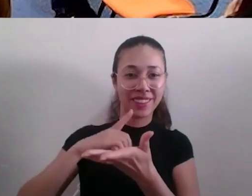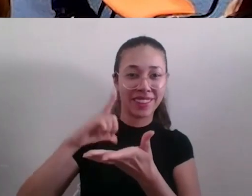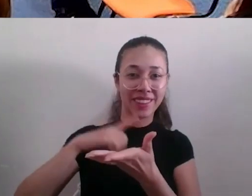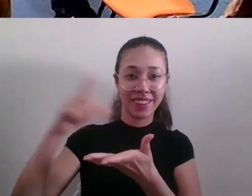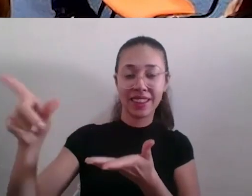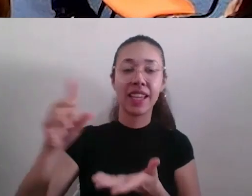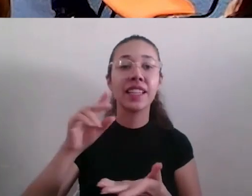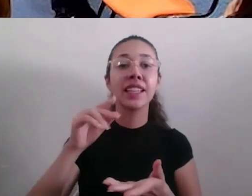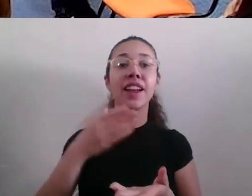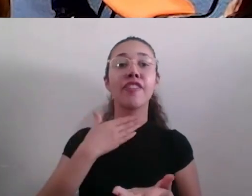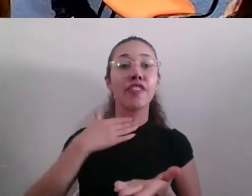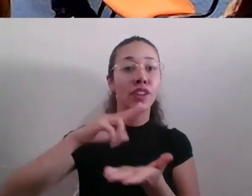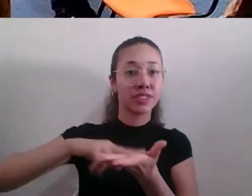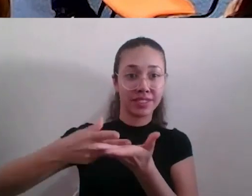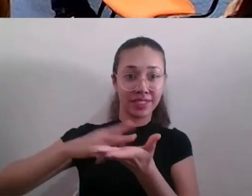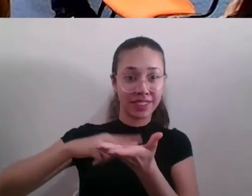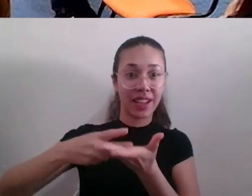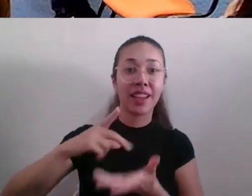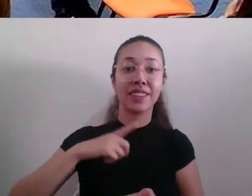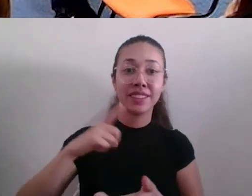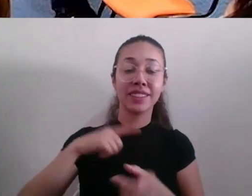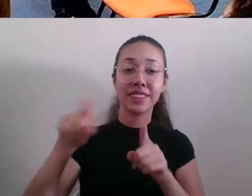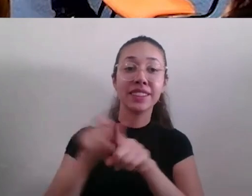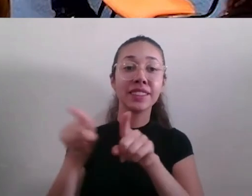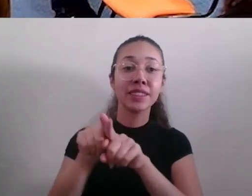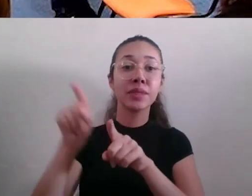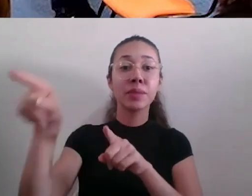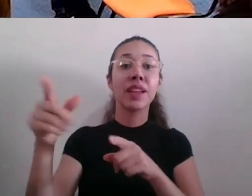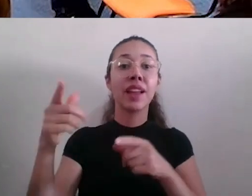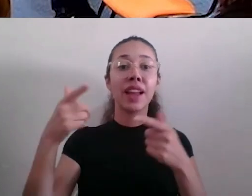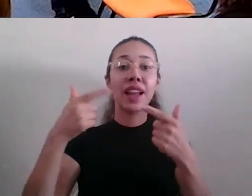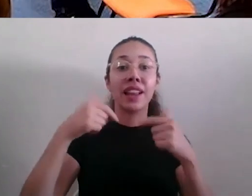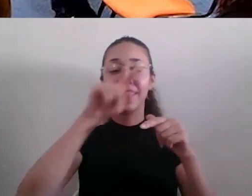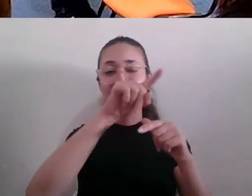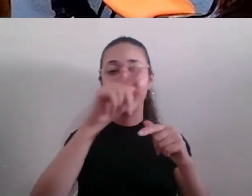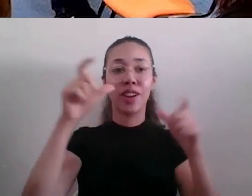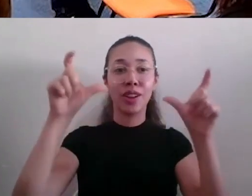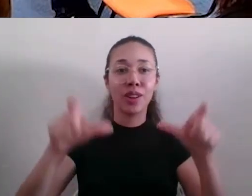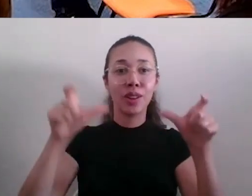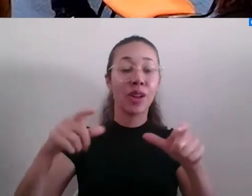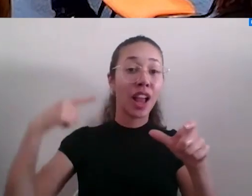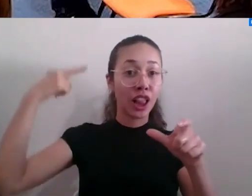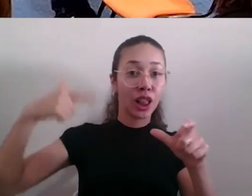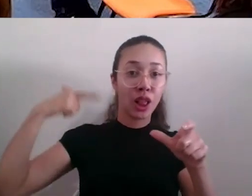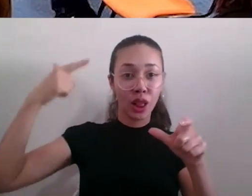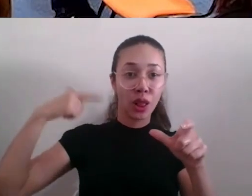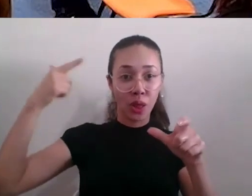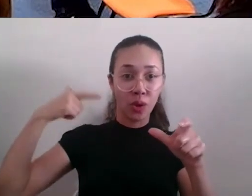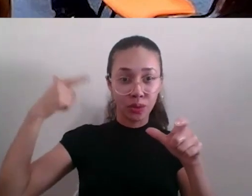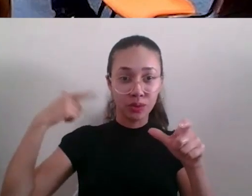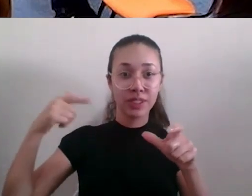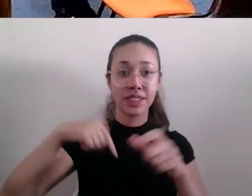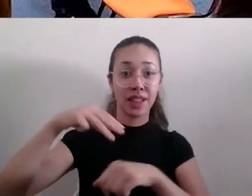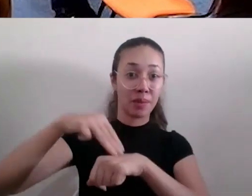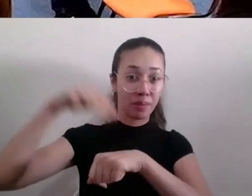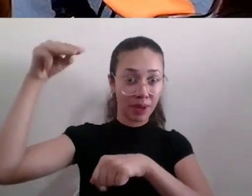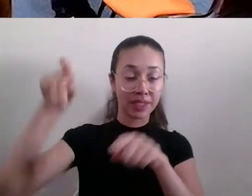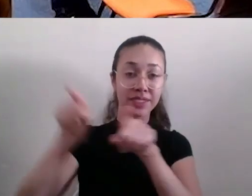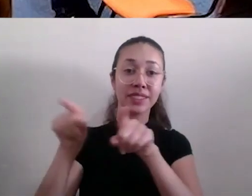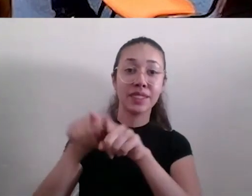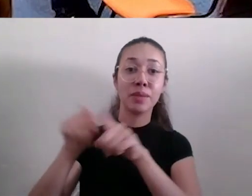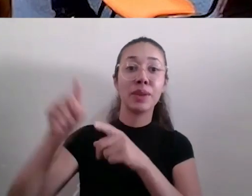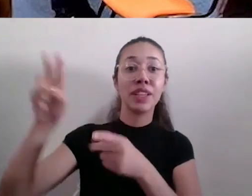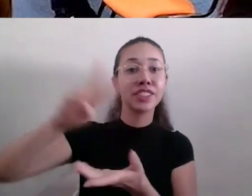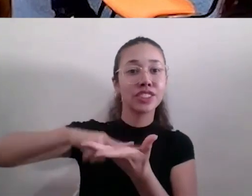podcaster. Mestra em linguística pela University College London e mestra em intérprete de conferência pela